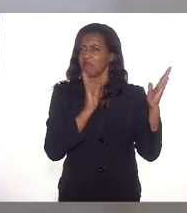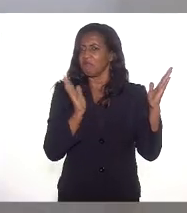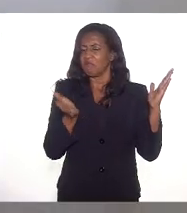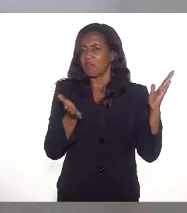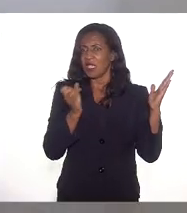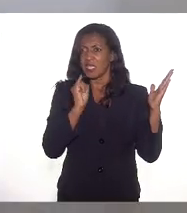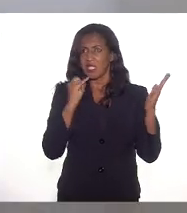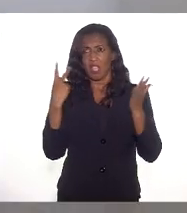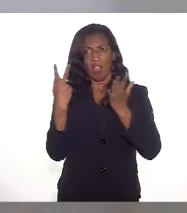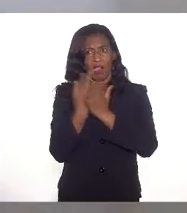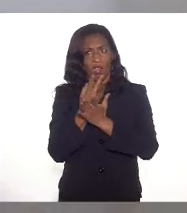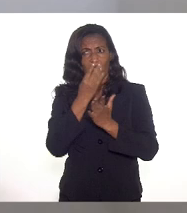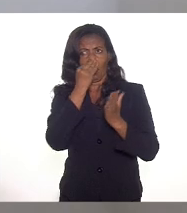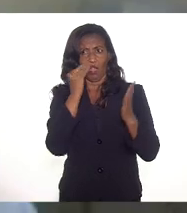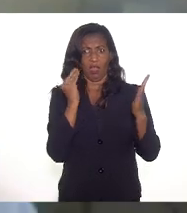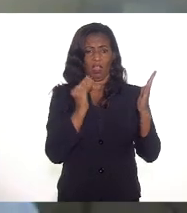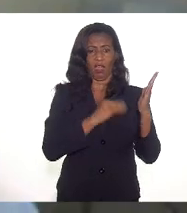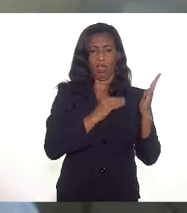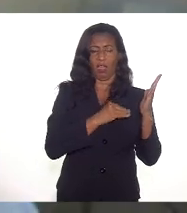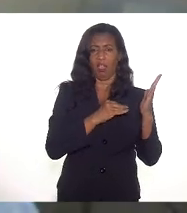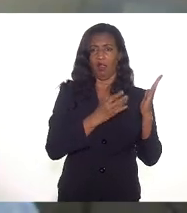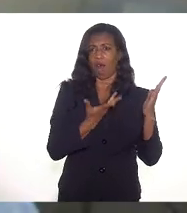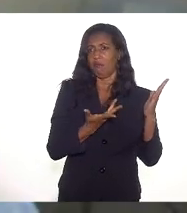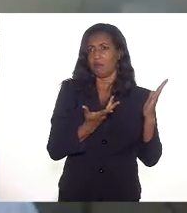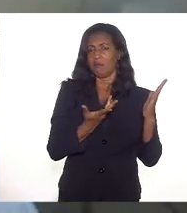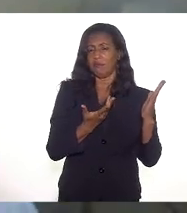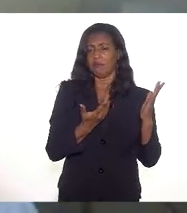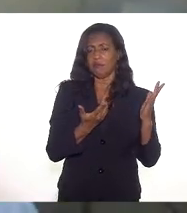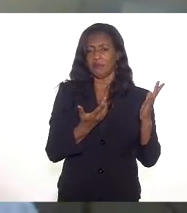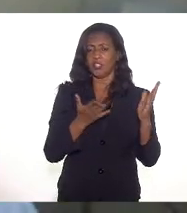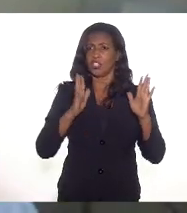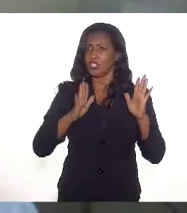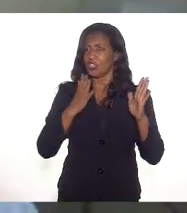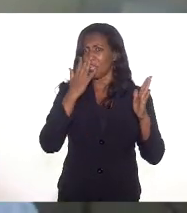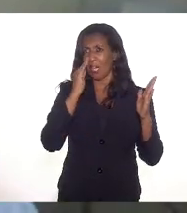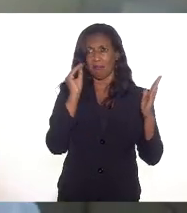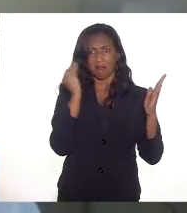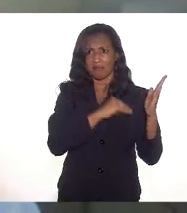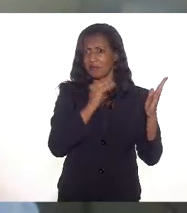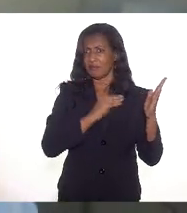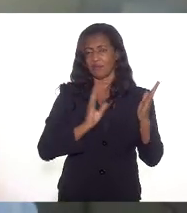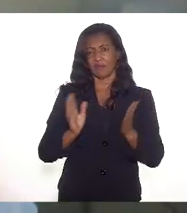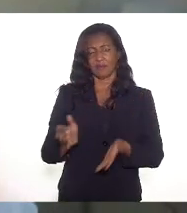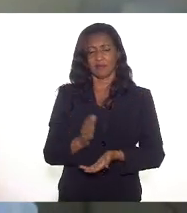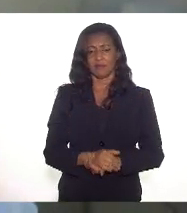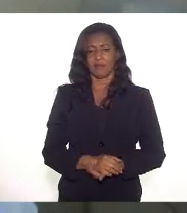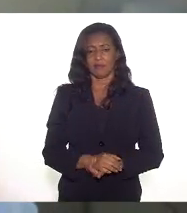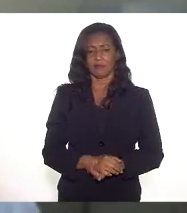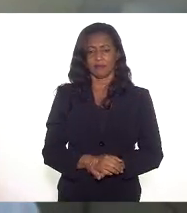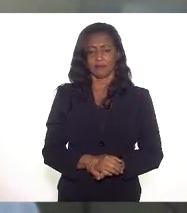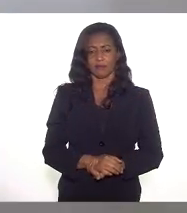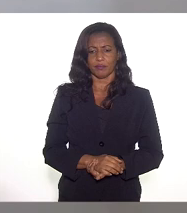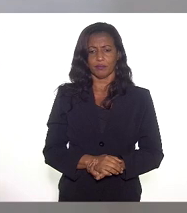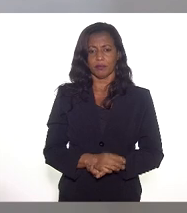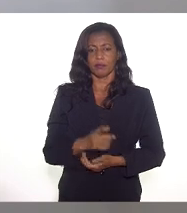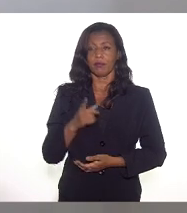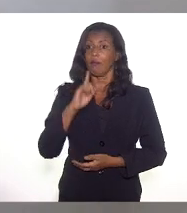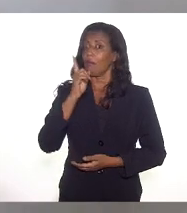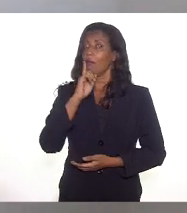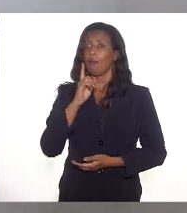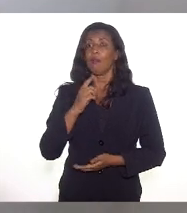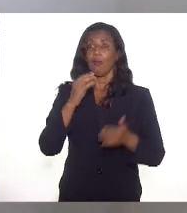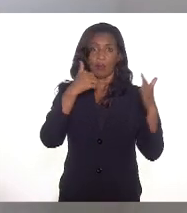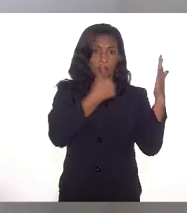rejeitada, não é votar um destaque pela rejeição, ela já está rejeitada. Está aprovada. Ela foi aprovada,